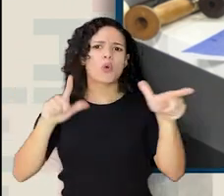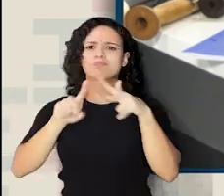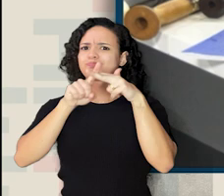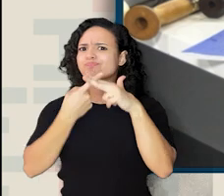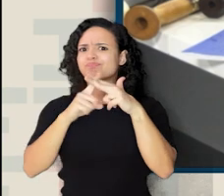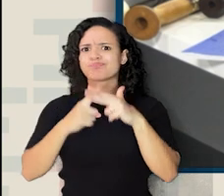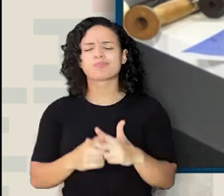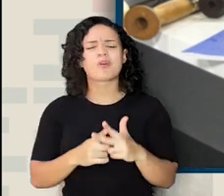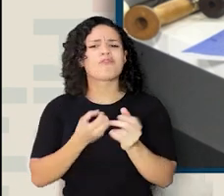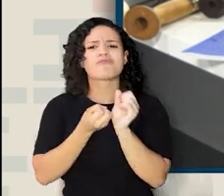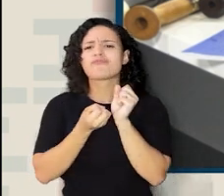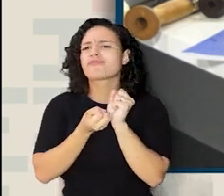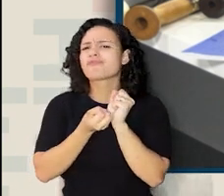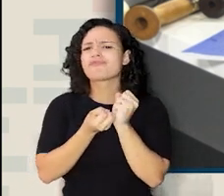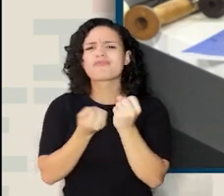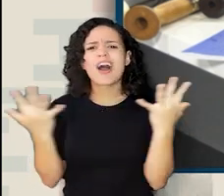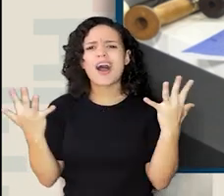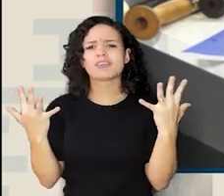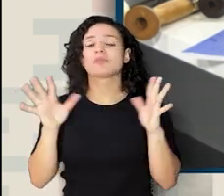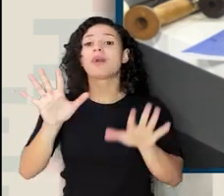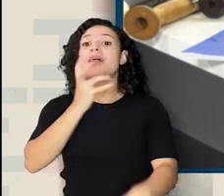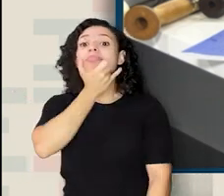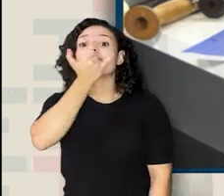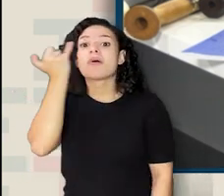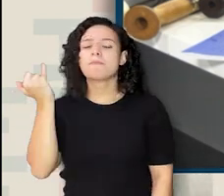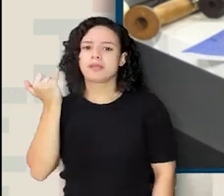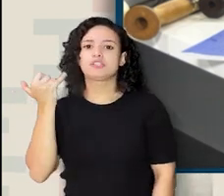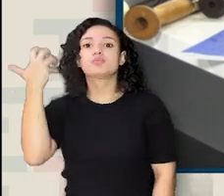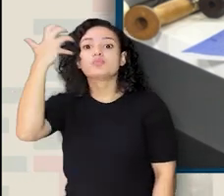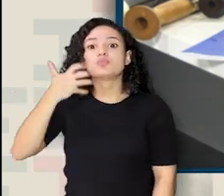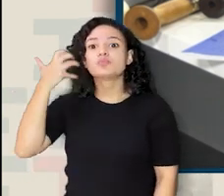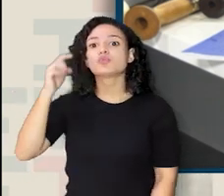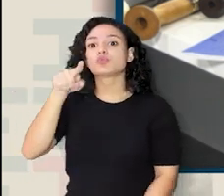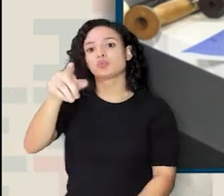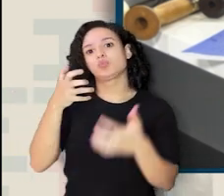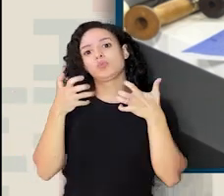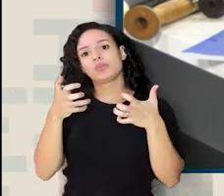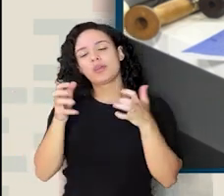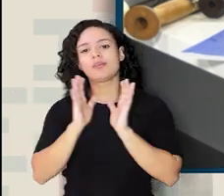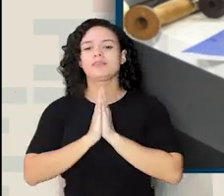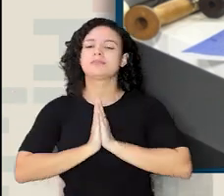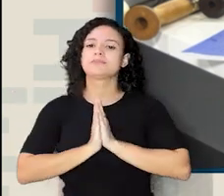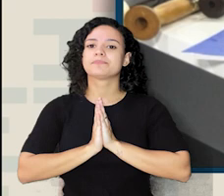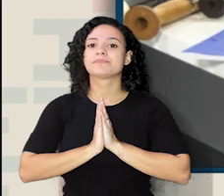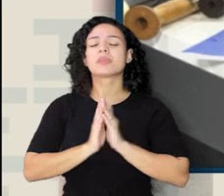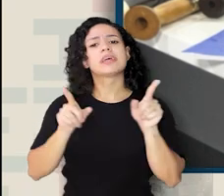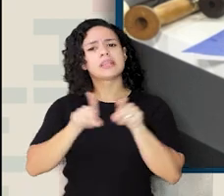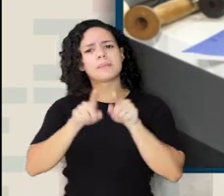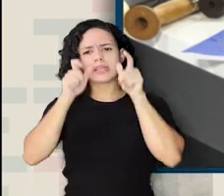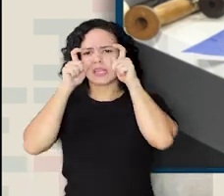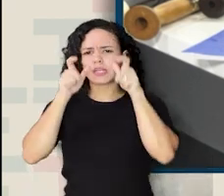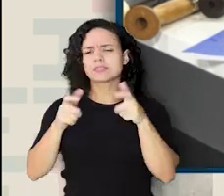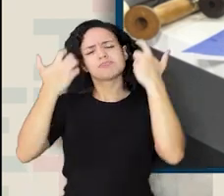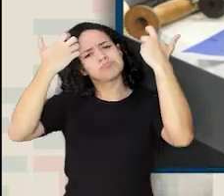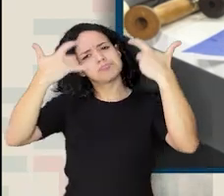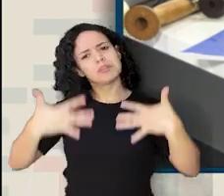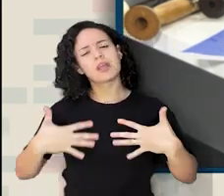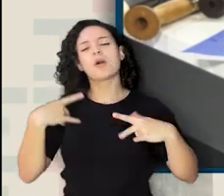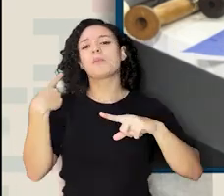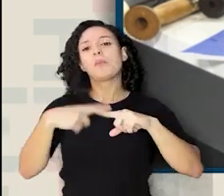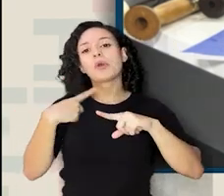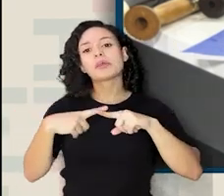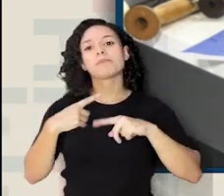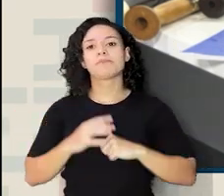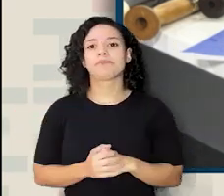existem flautas de diversas afinações. E isso decorre também do tipo de repertório que você quer tocar, certo? E